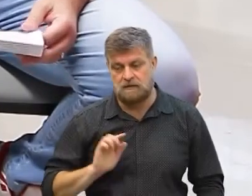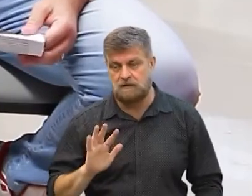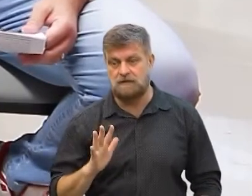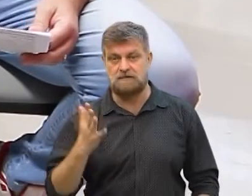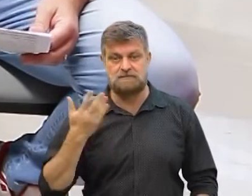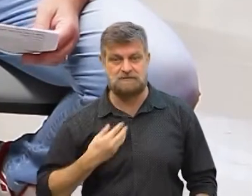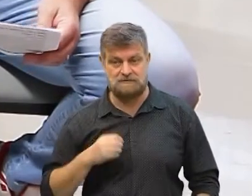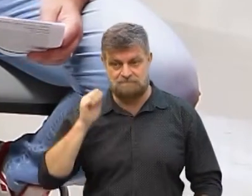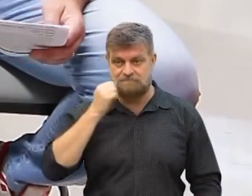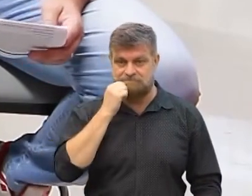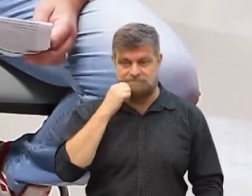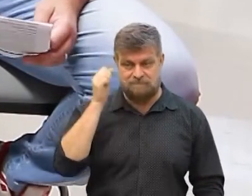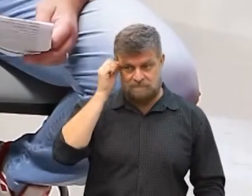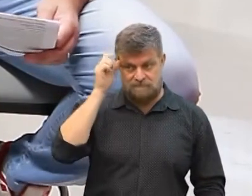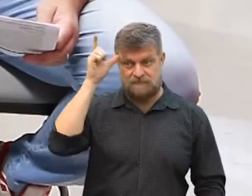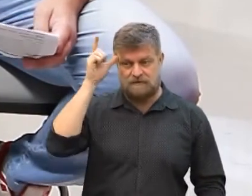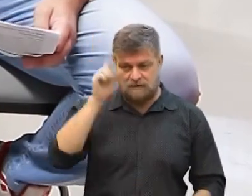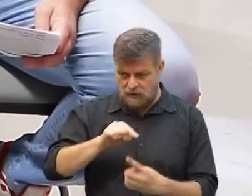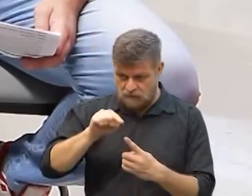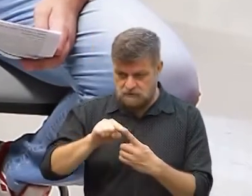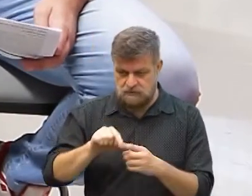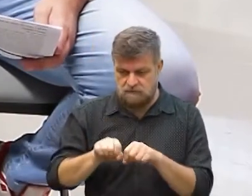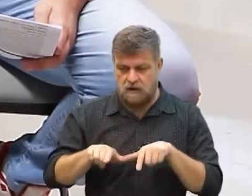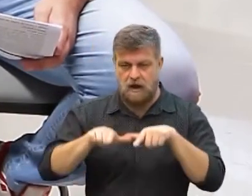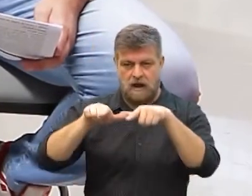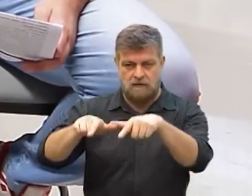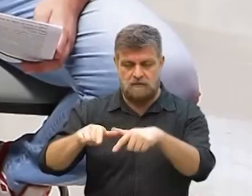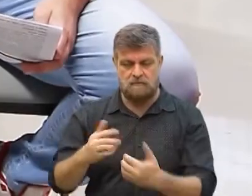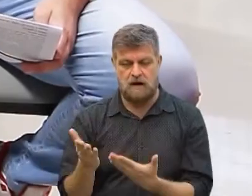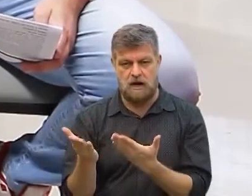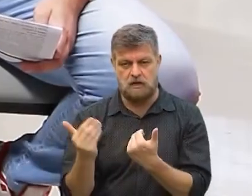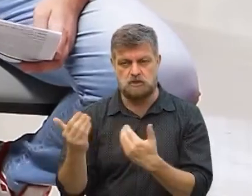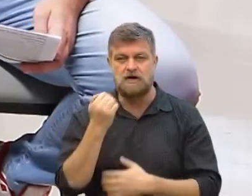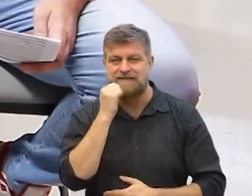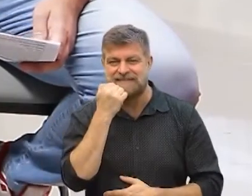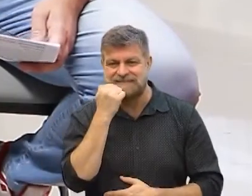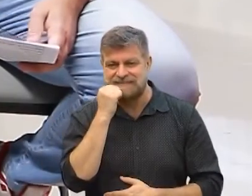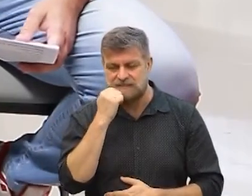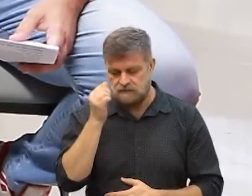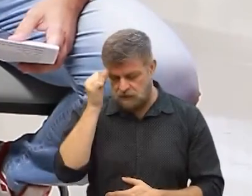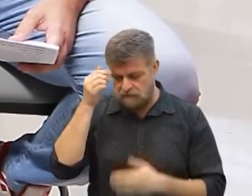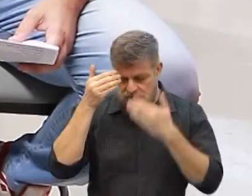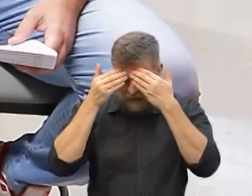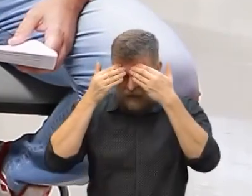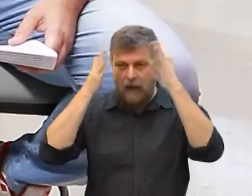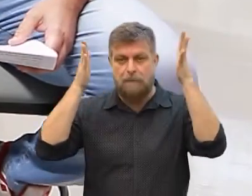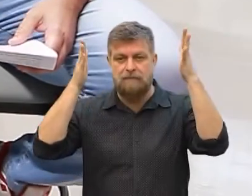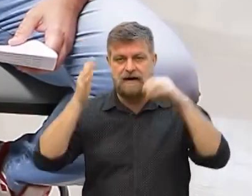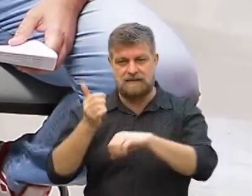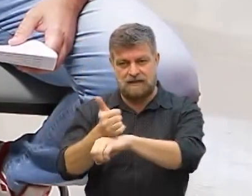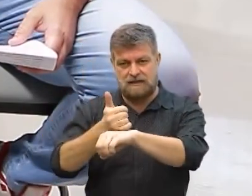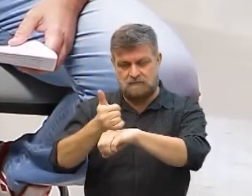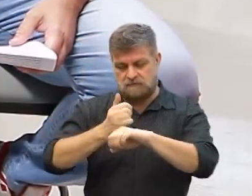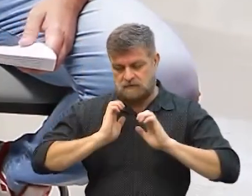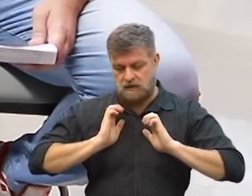grandes cientistas aí, né? O objetivo é isso, é formar jovens cientistas com a mente aberta,